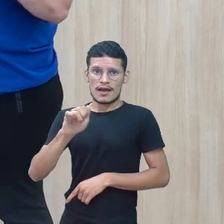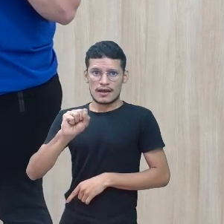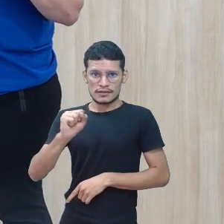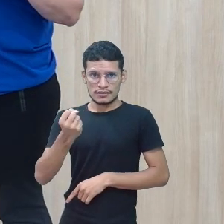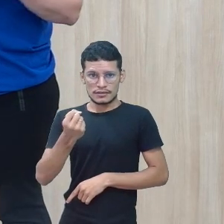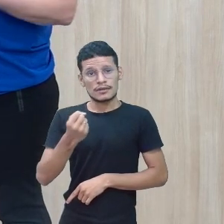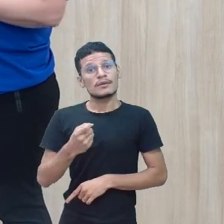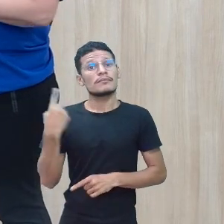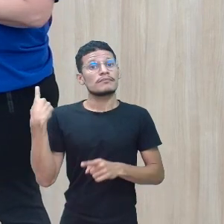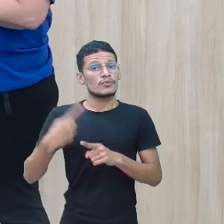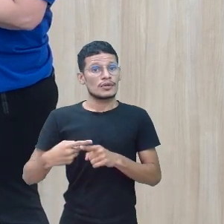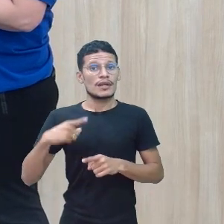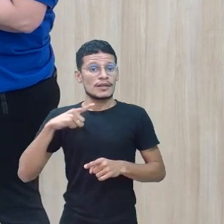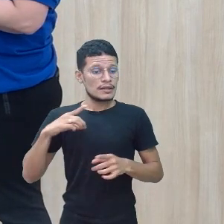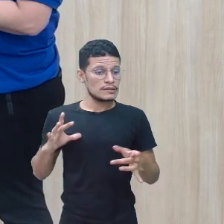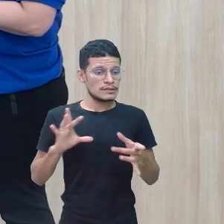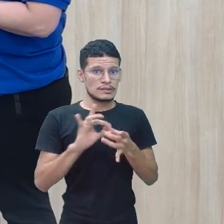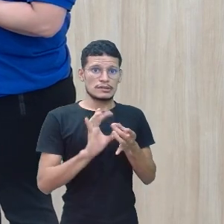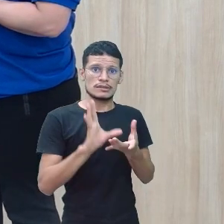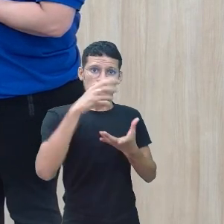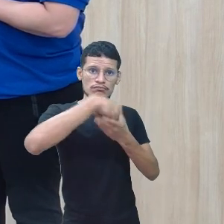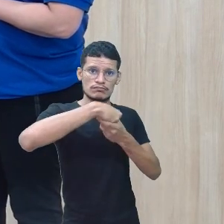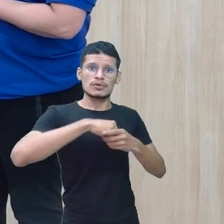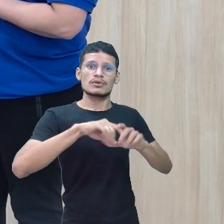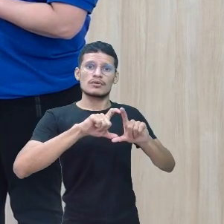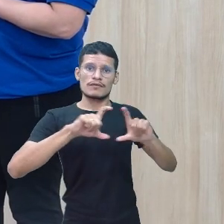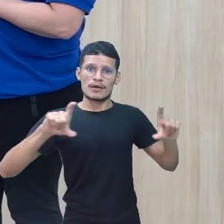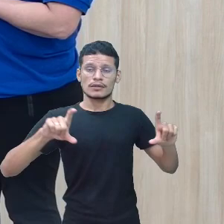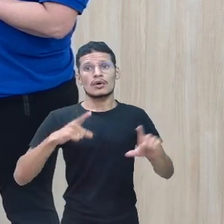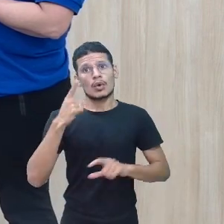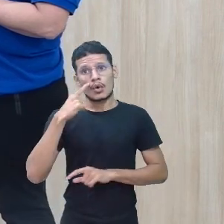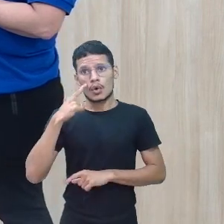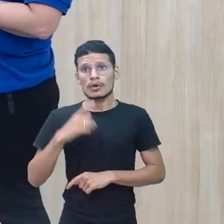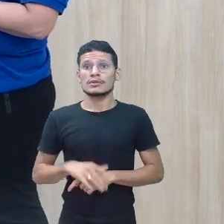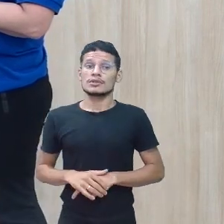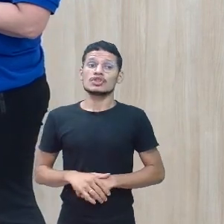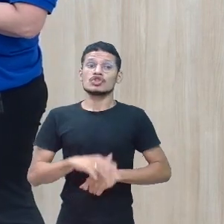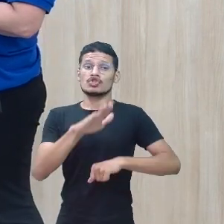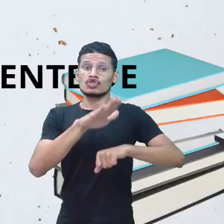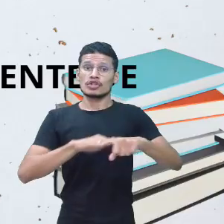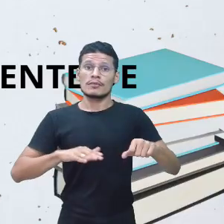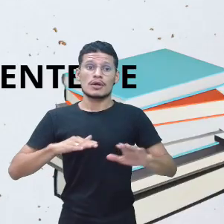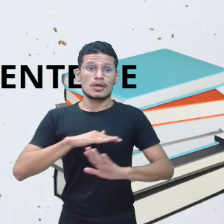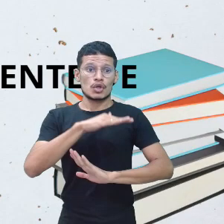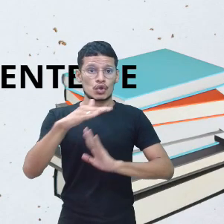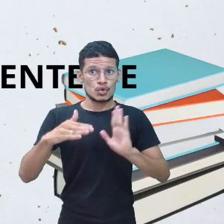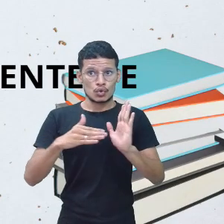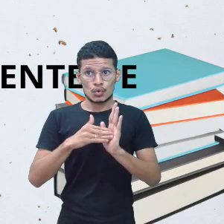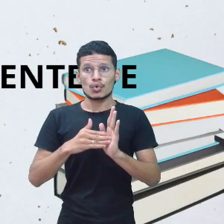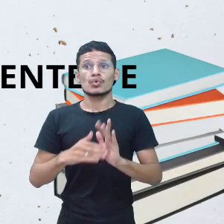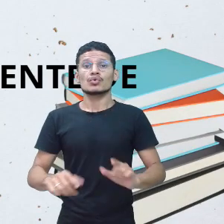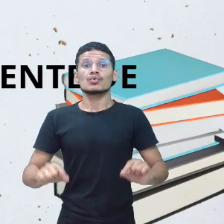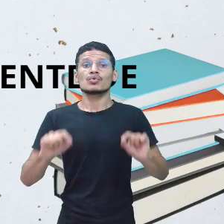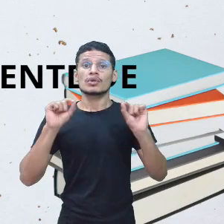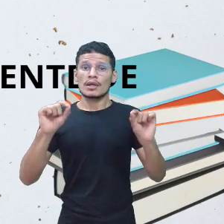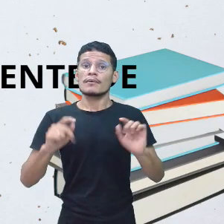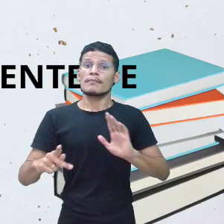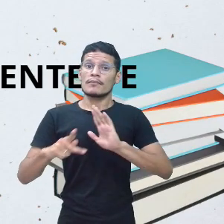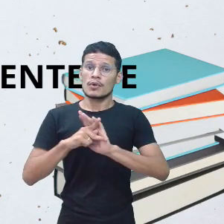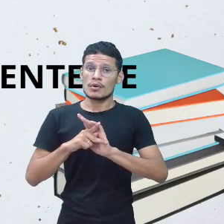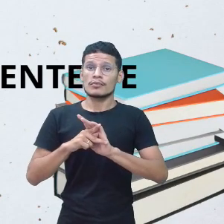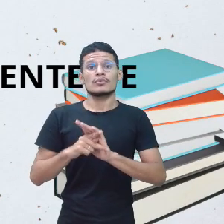são correspondentes dentro da oração. Então, vamos ver, chamaremos a todas simplesmente de